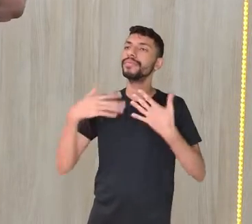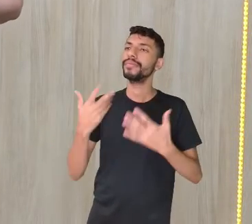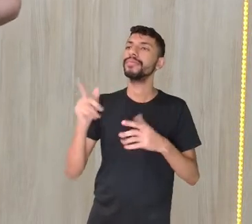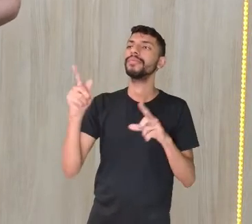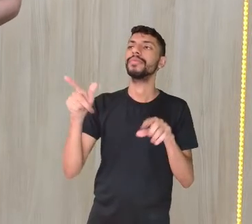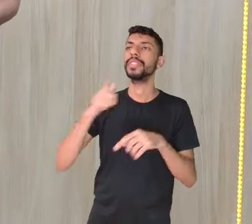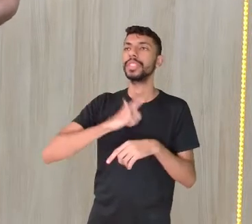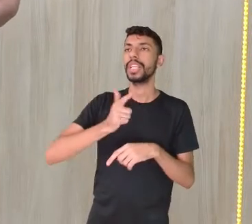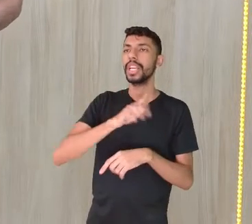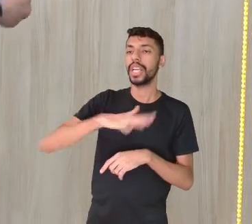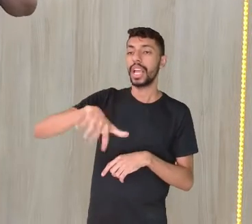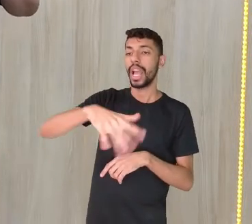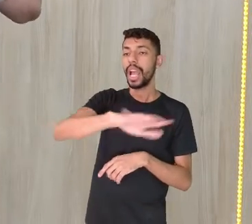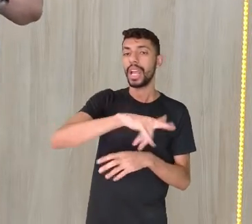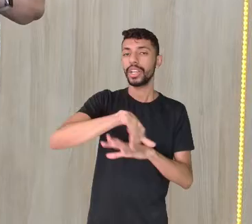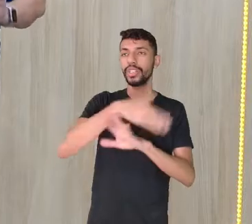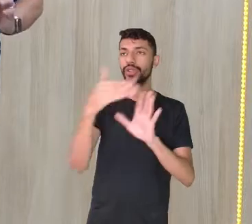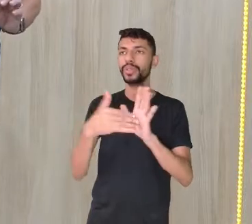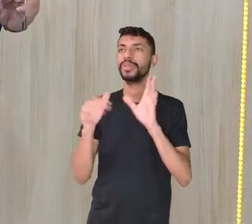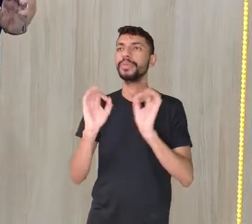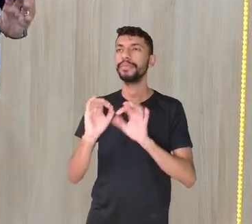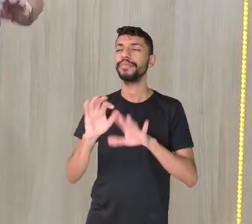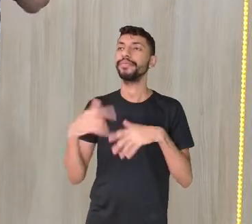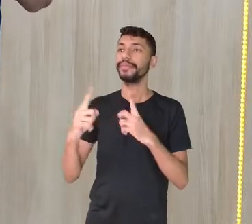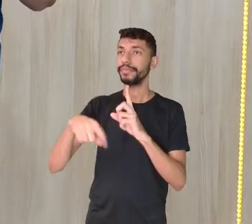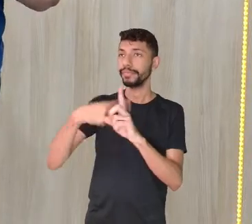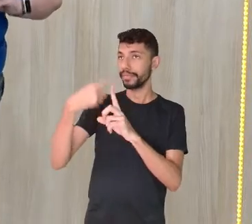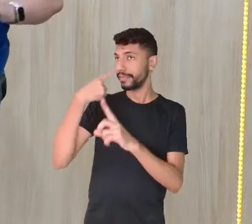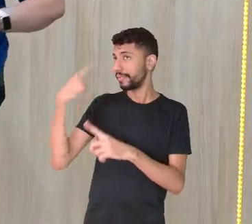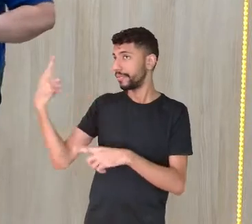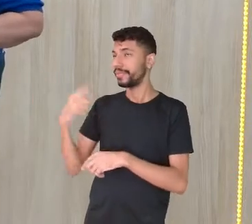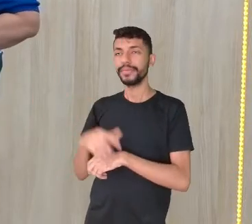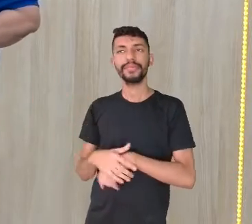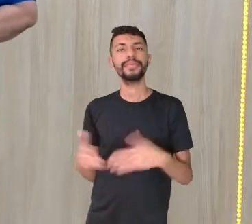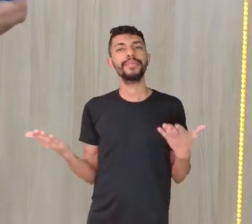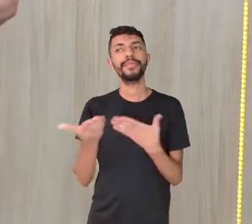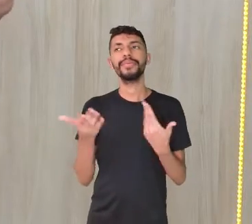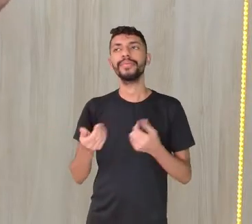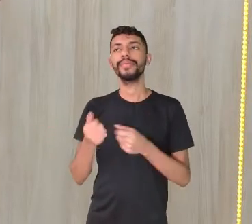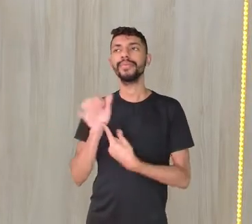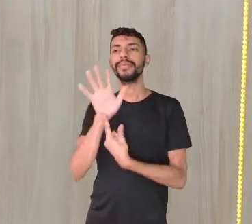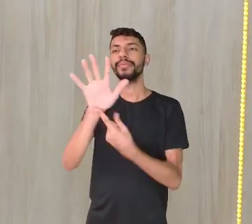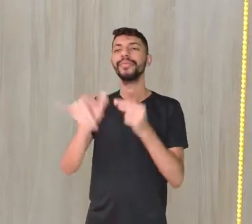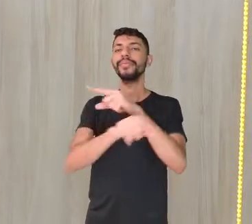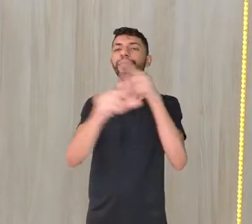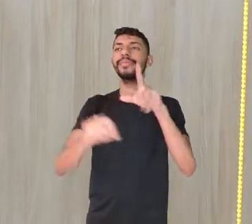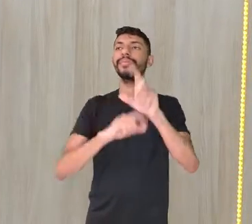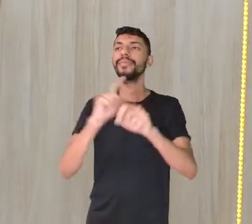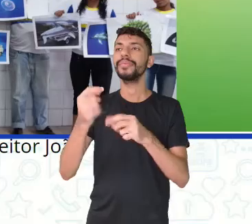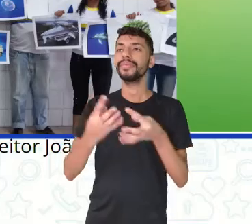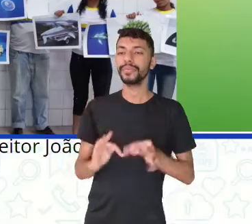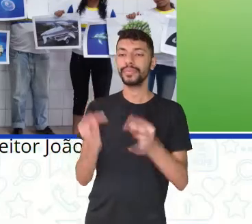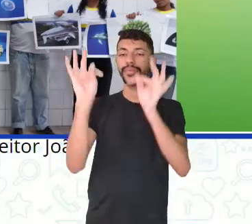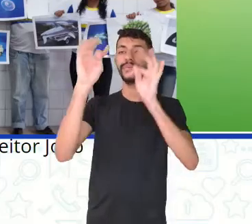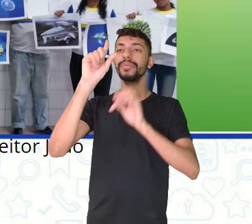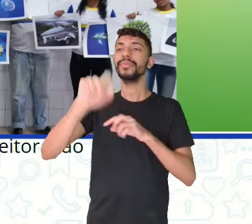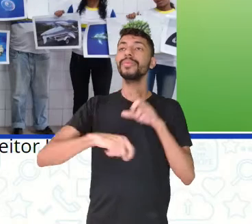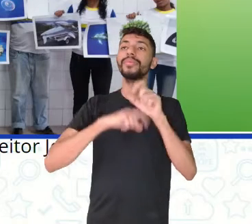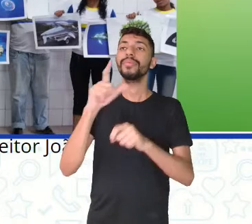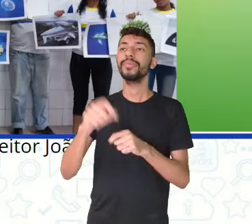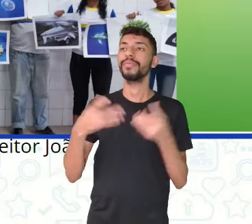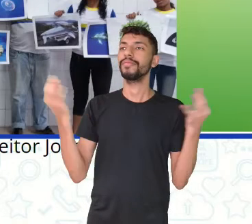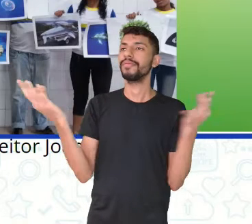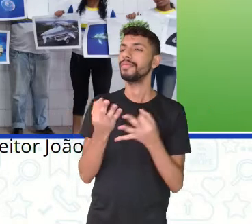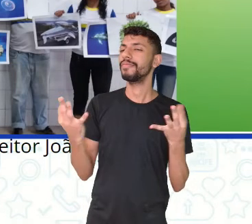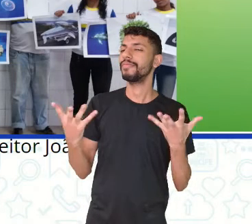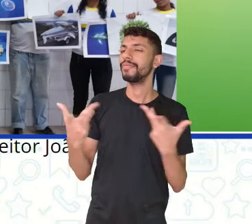em todas as instâncias. Vamos mais um. Aqui eu quero compartilhar com vocês que essa tecnologia, ela é